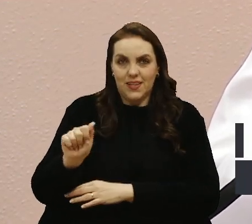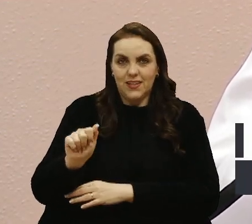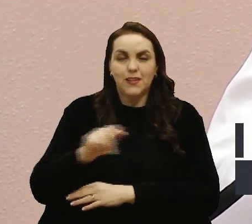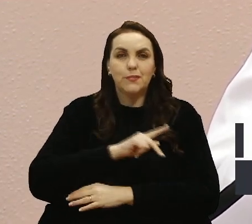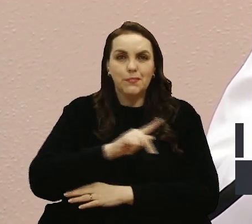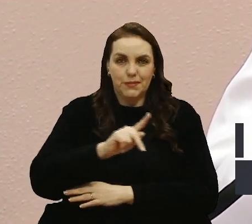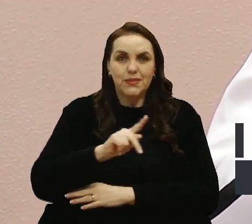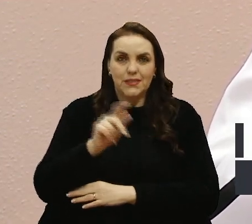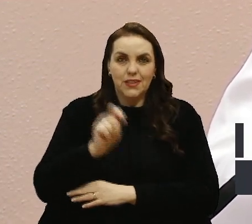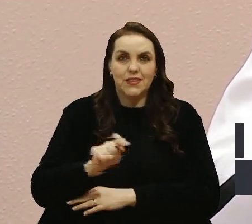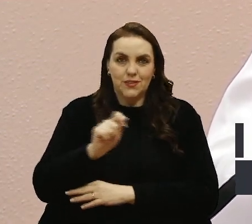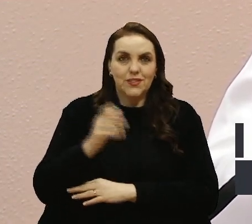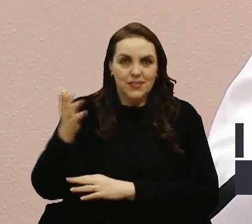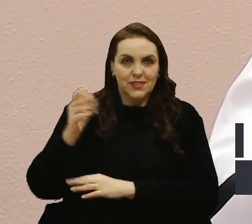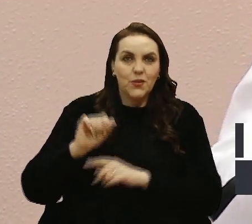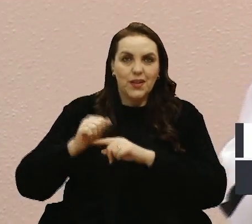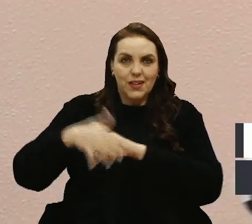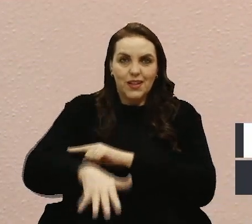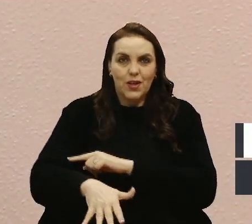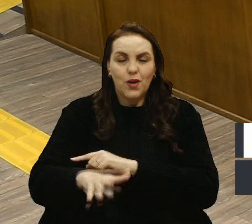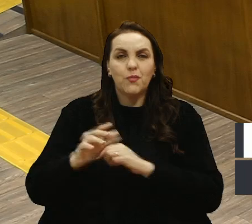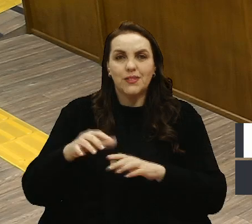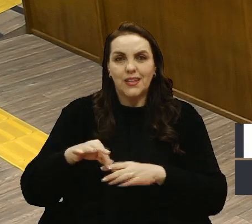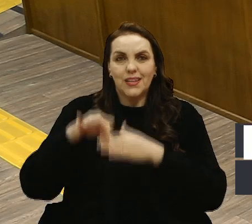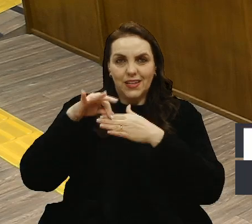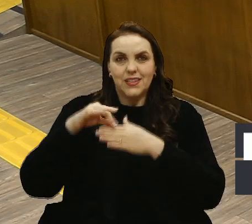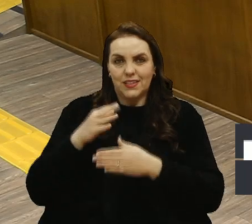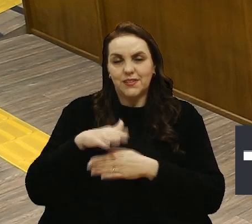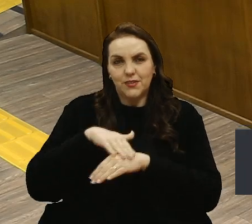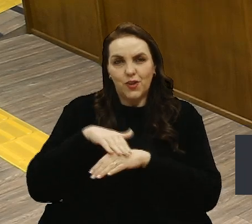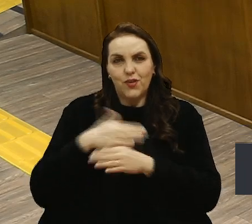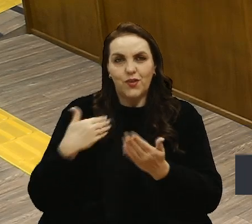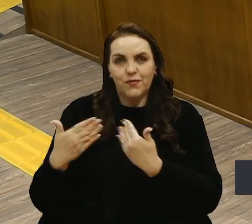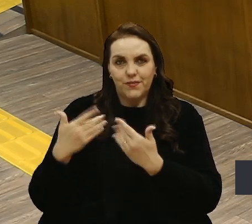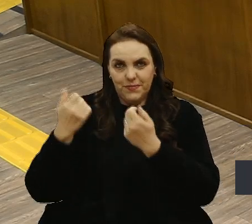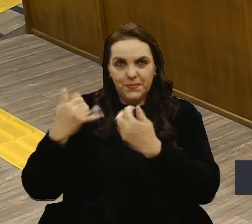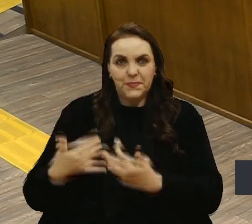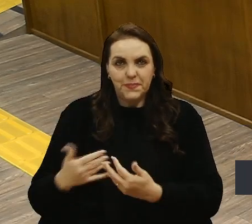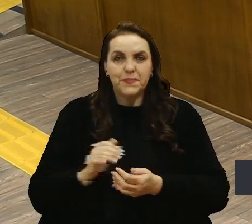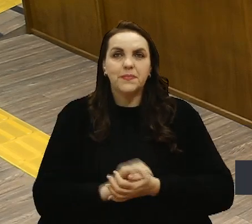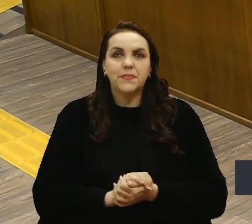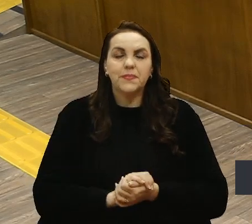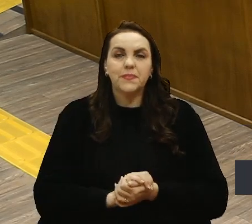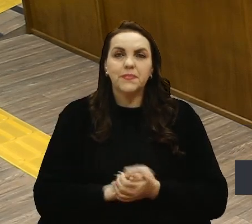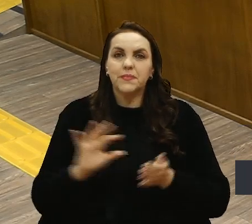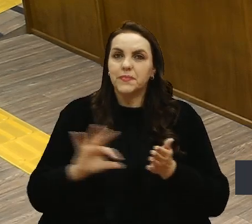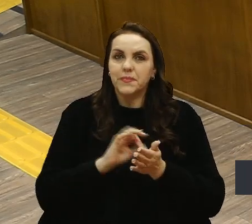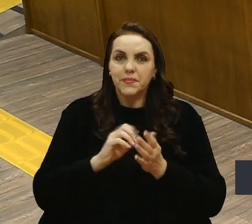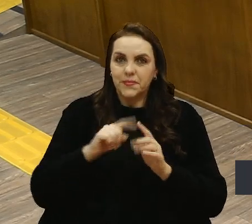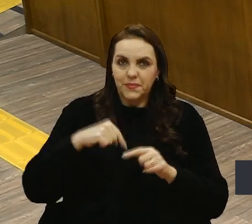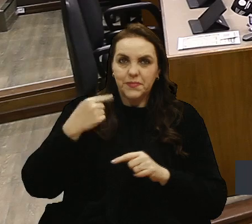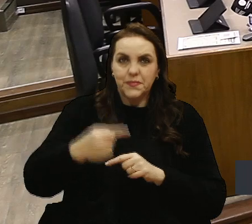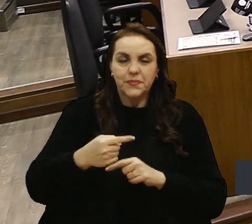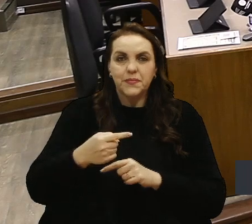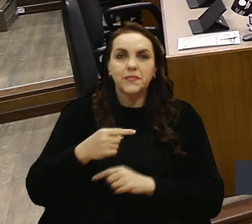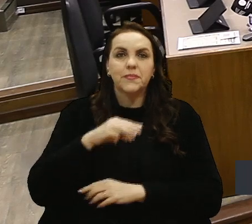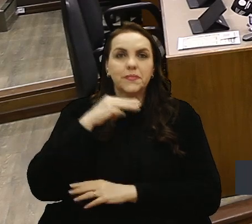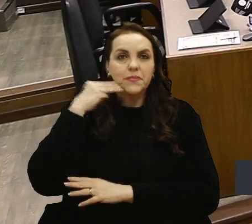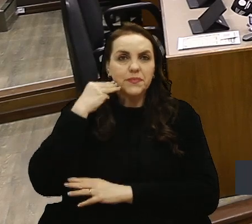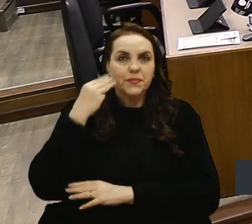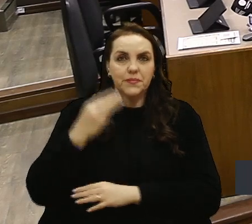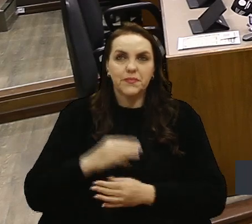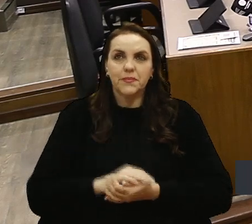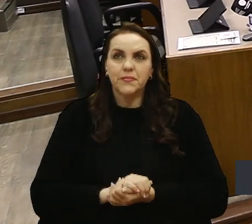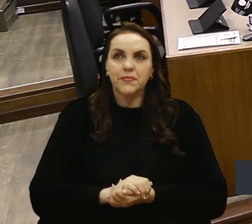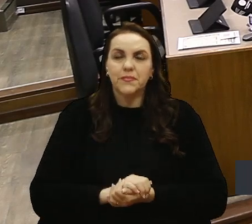espaço de liderança. Seria isso, presidente. Próxima inscrita, a vereadora Marisol Santos. Bom,